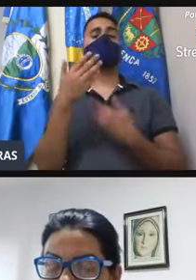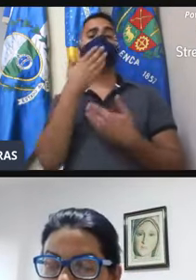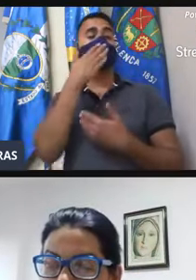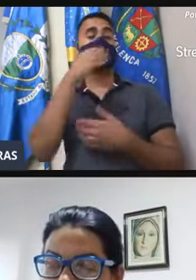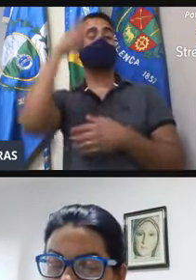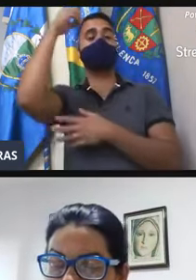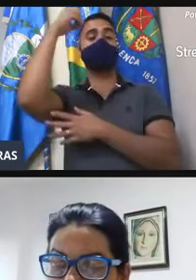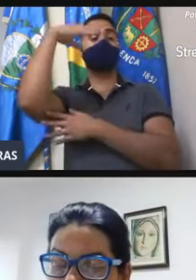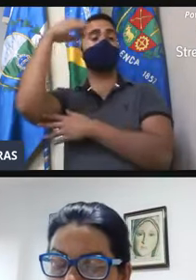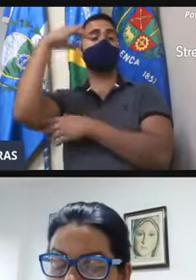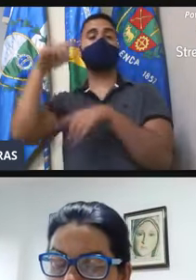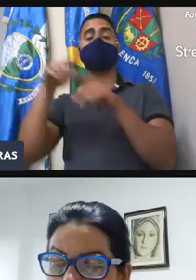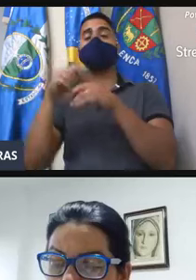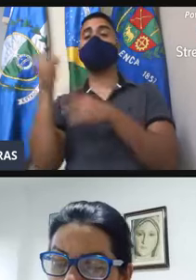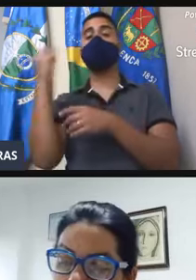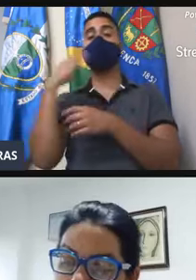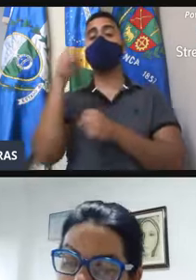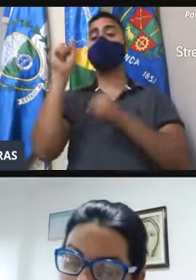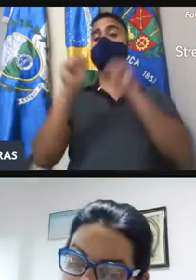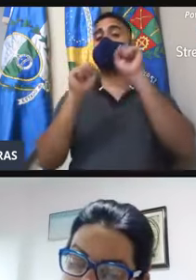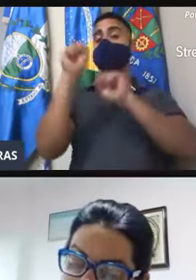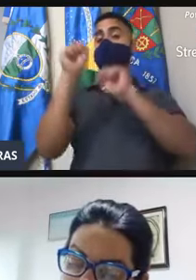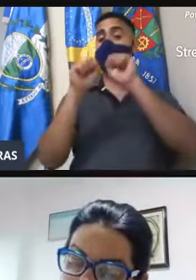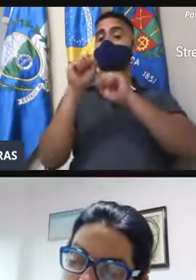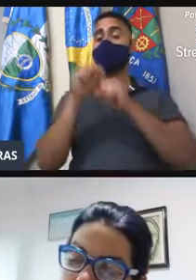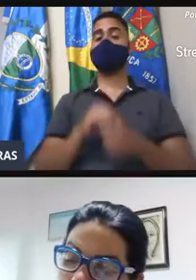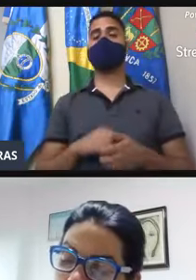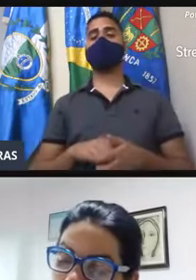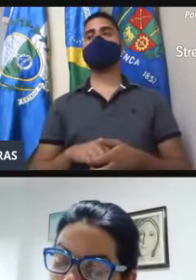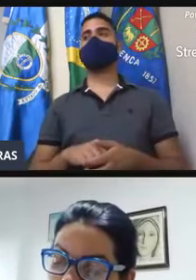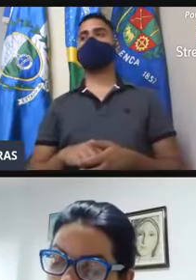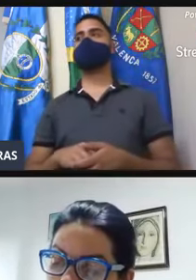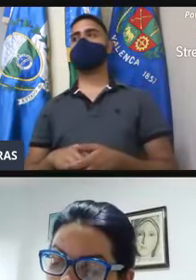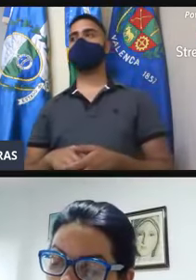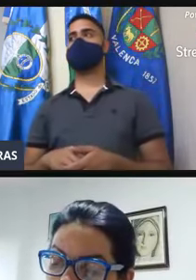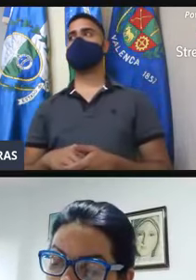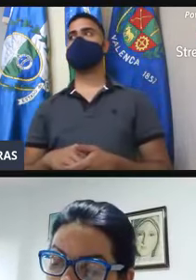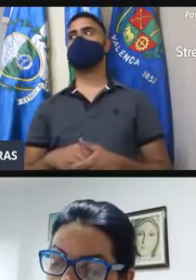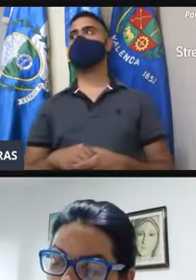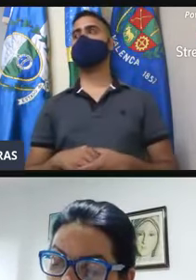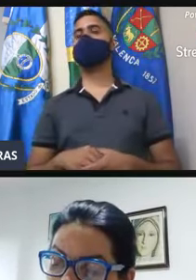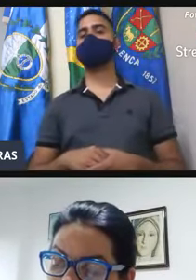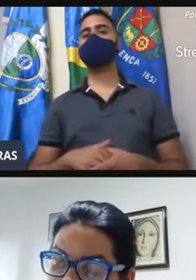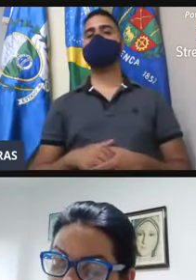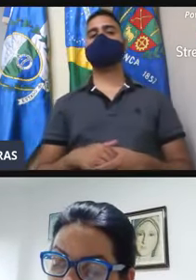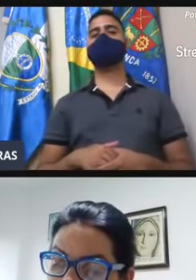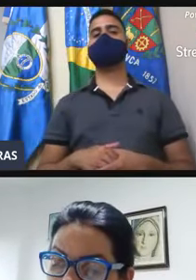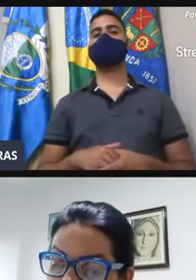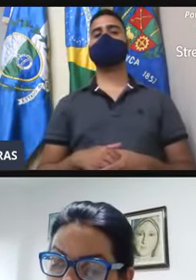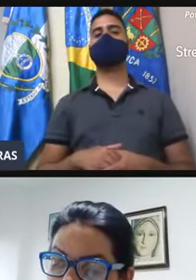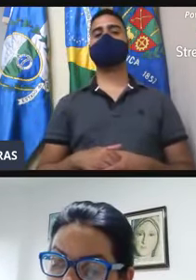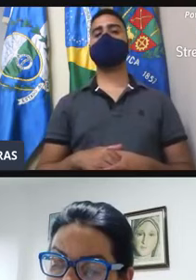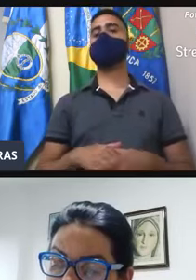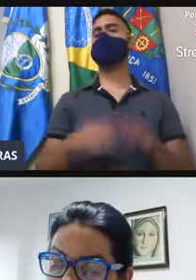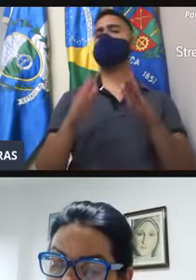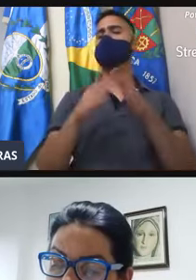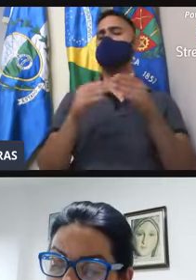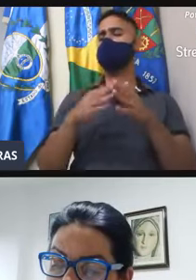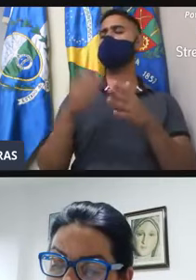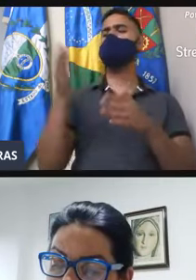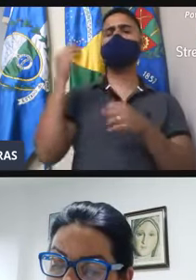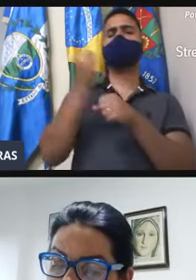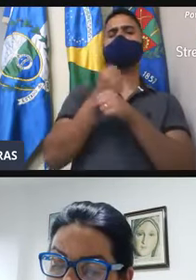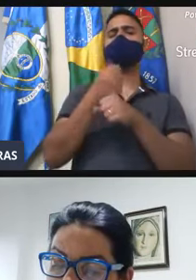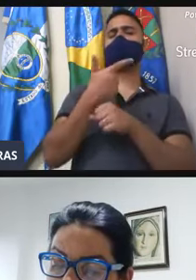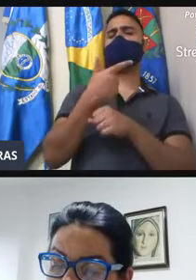também na futura inauguração da nova fábrica da EMA da Chinesinha. Considerando que o nobre Edil fez a mesma indicação em 2017,